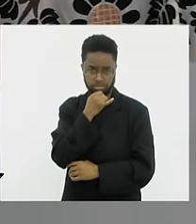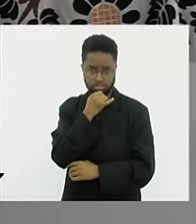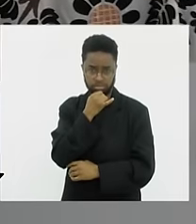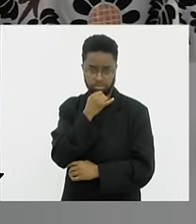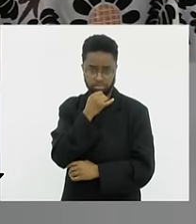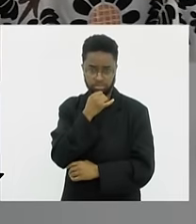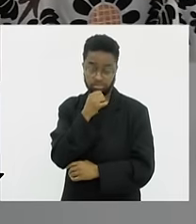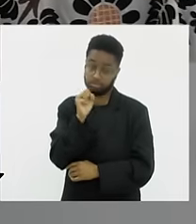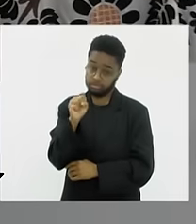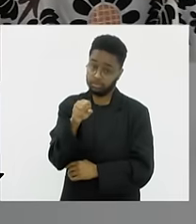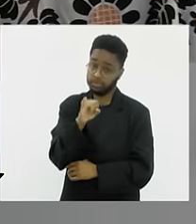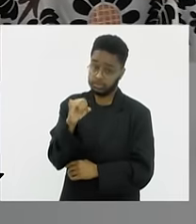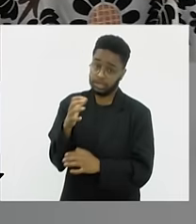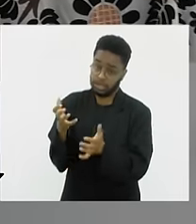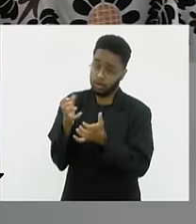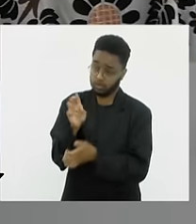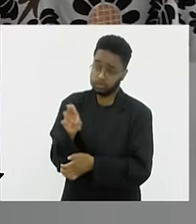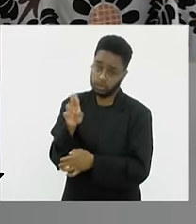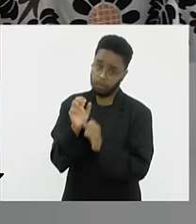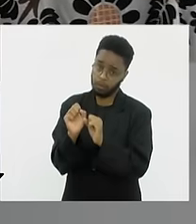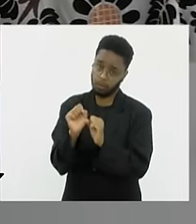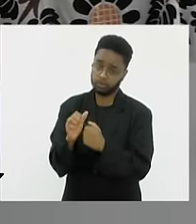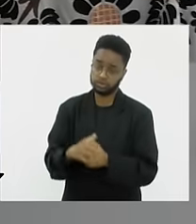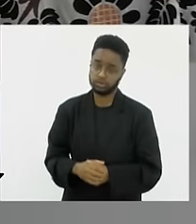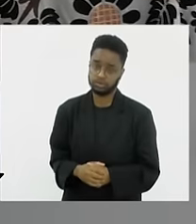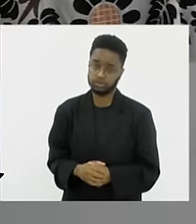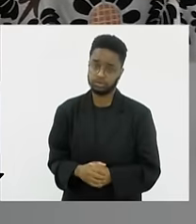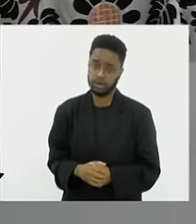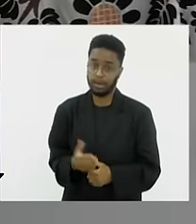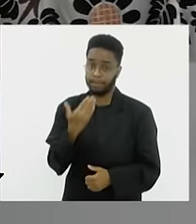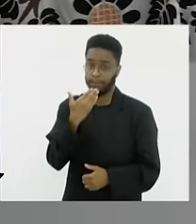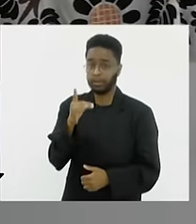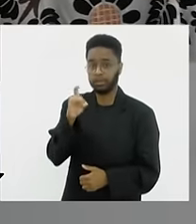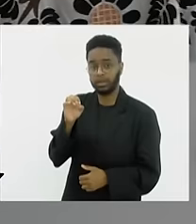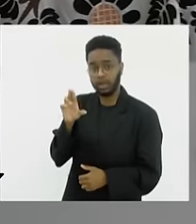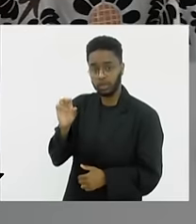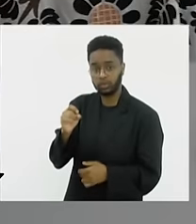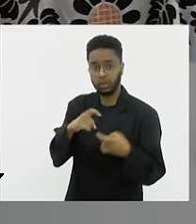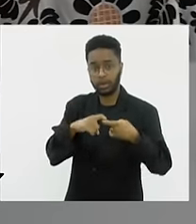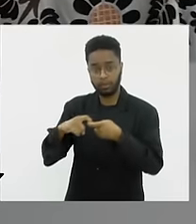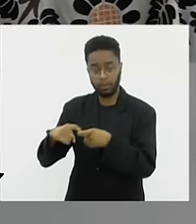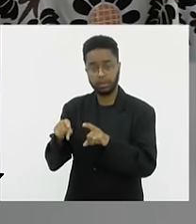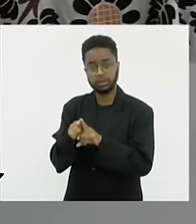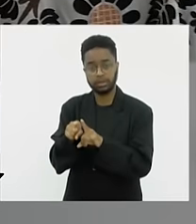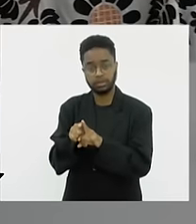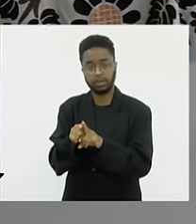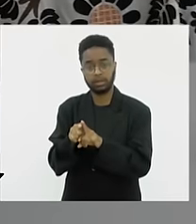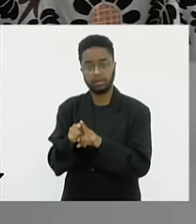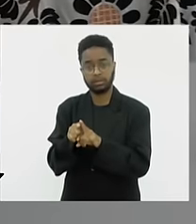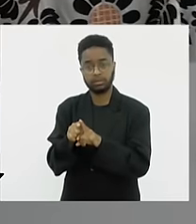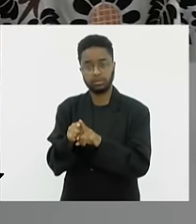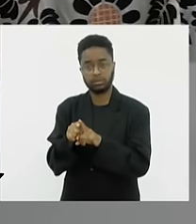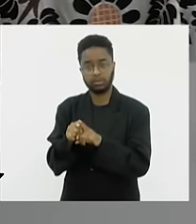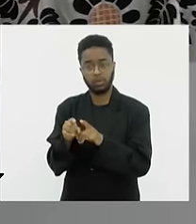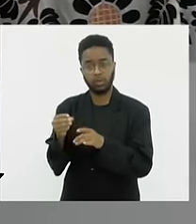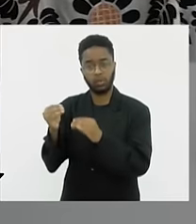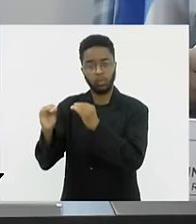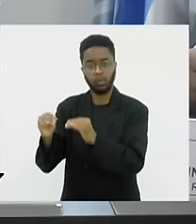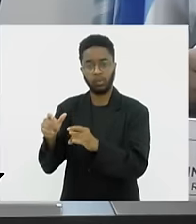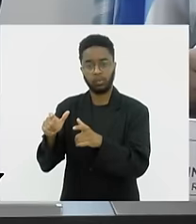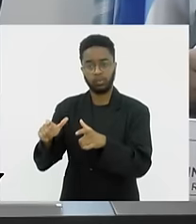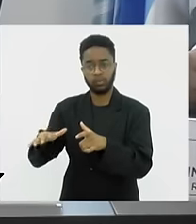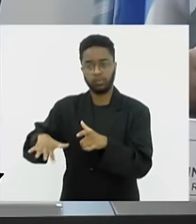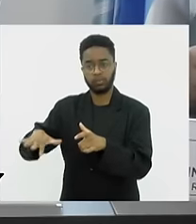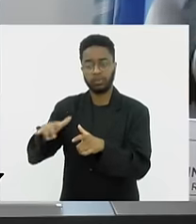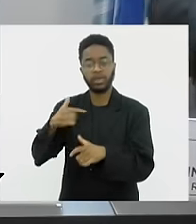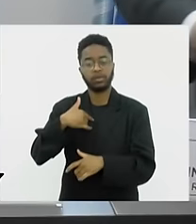se o ACGOV quiser utilizar, vai solicitar o Detro reboque e encaminhar os veículos para o pátio da empresa. Eu quero me dirigir aqui ao secretário da